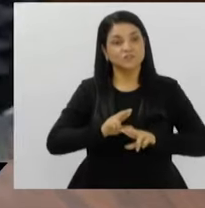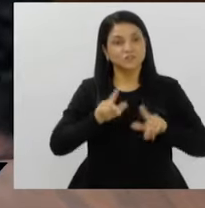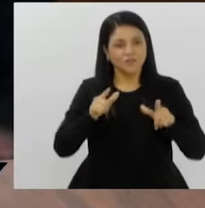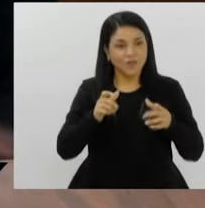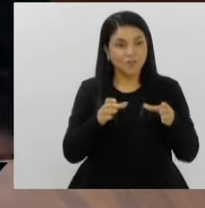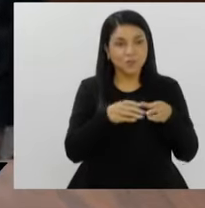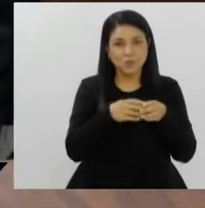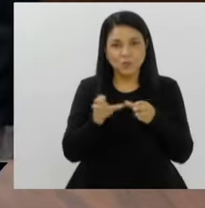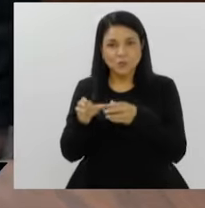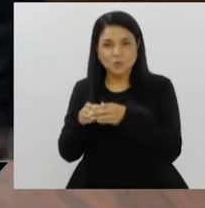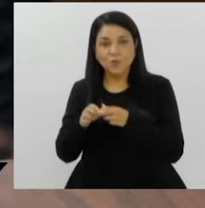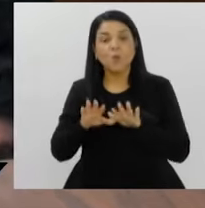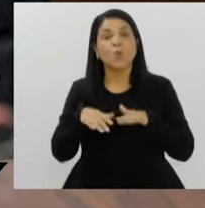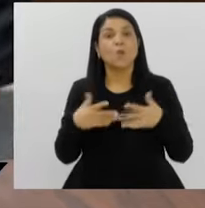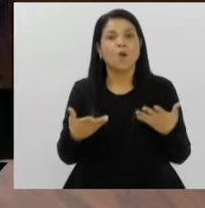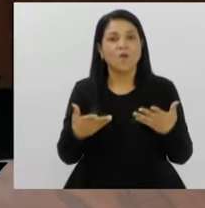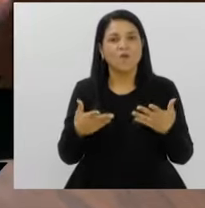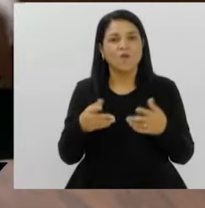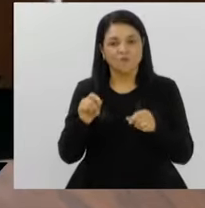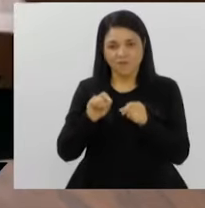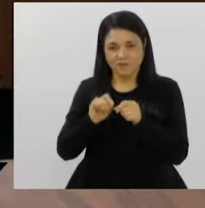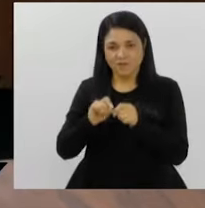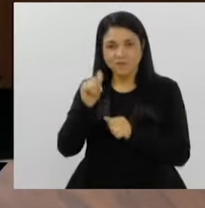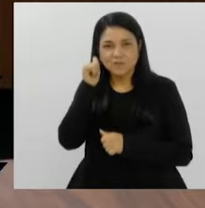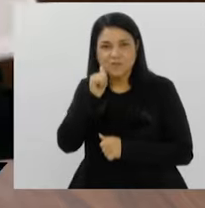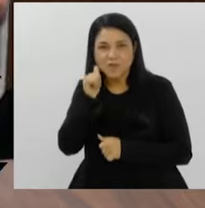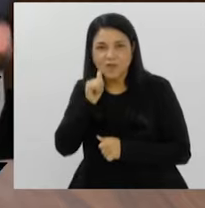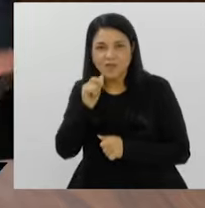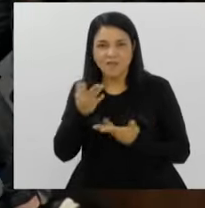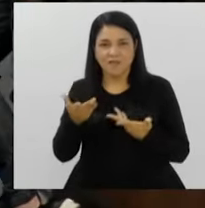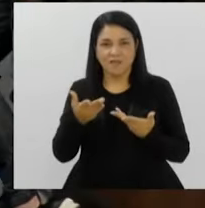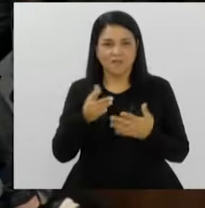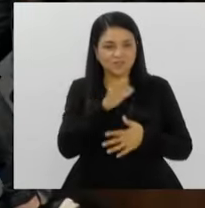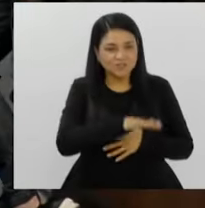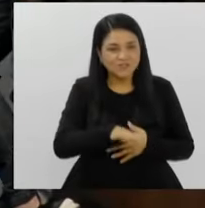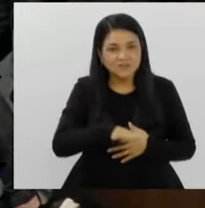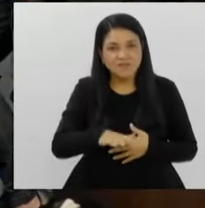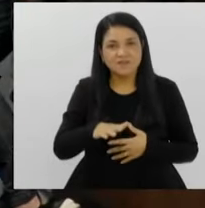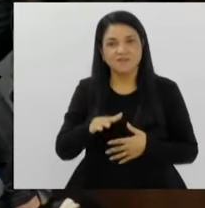estão fazendo com as mulheres, com as crianças dessas localidades?